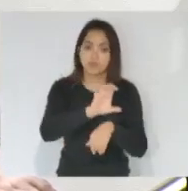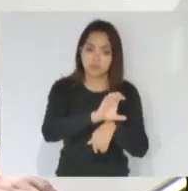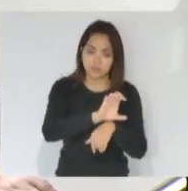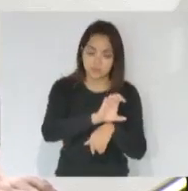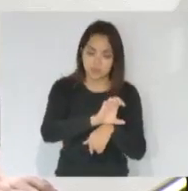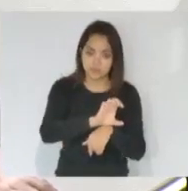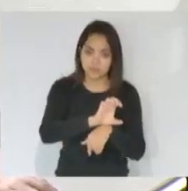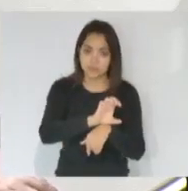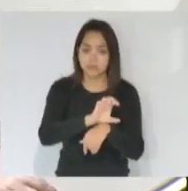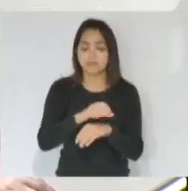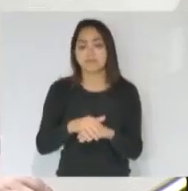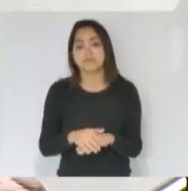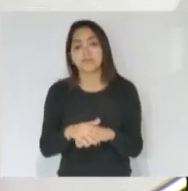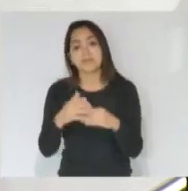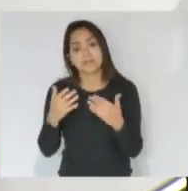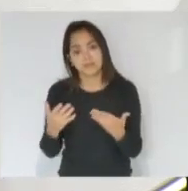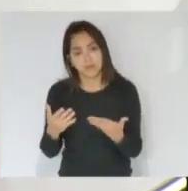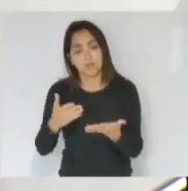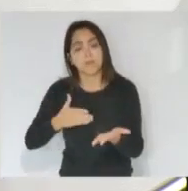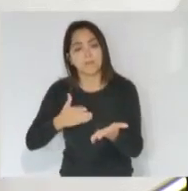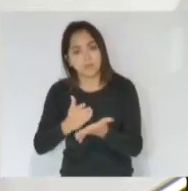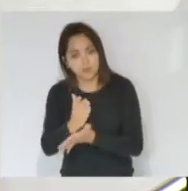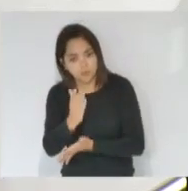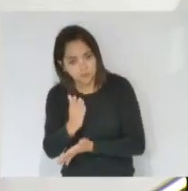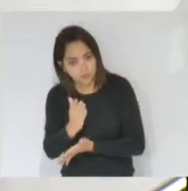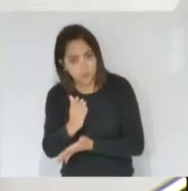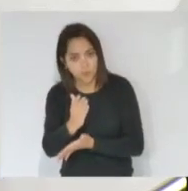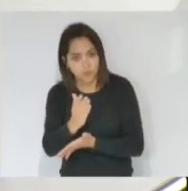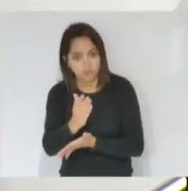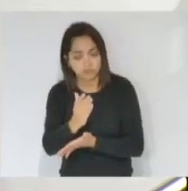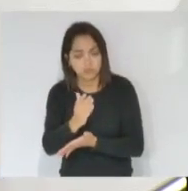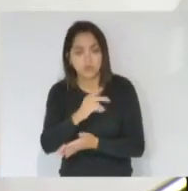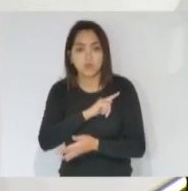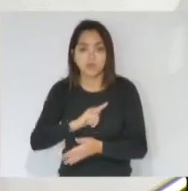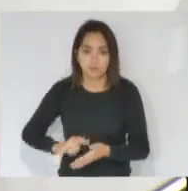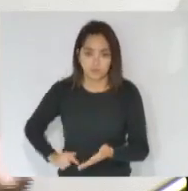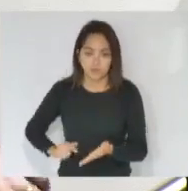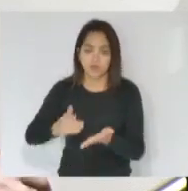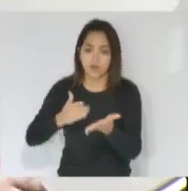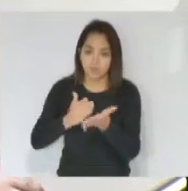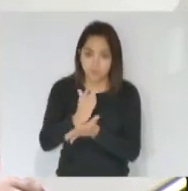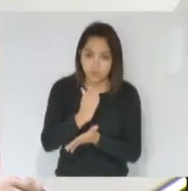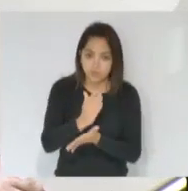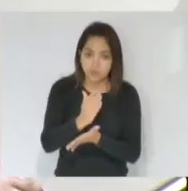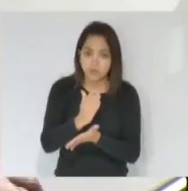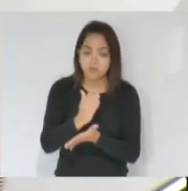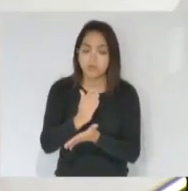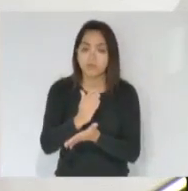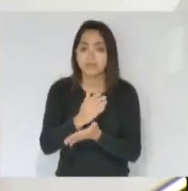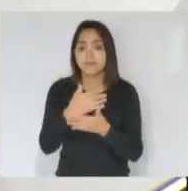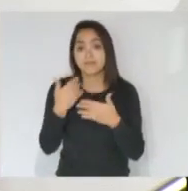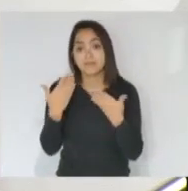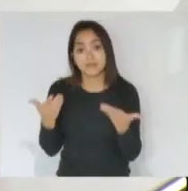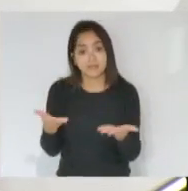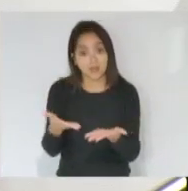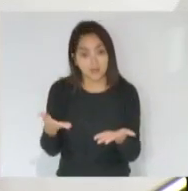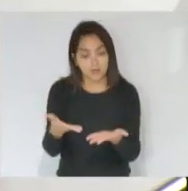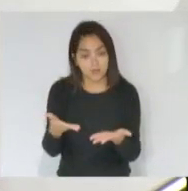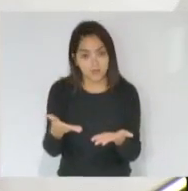bem, esta casa aprovou, o governador sancionou, e agora, finalmente,